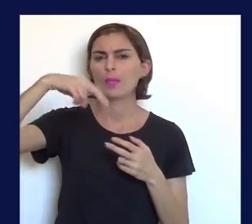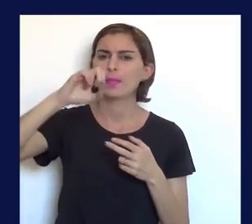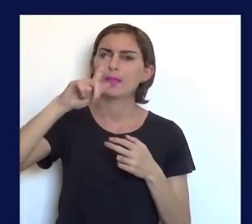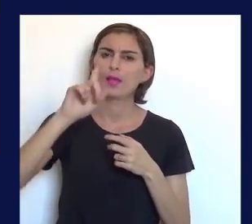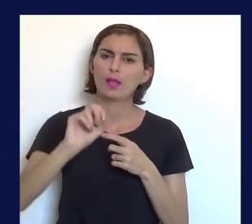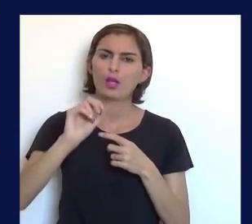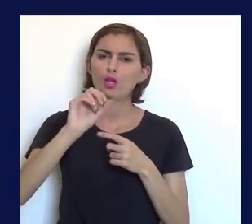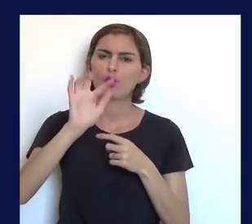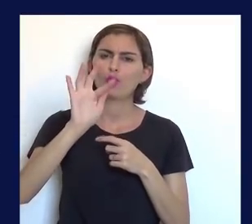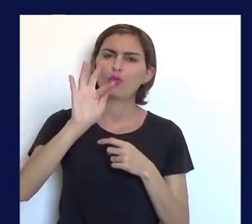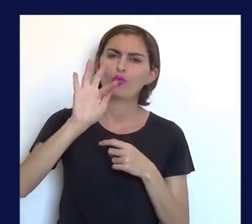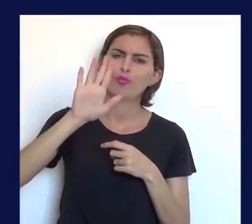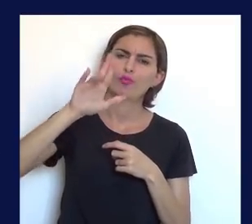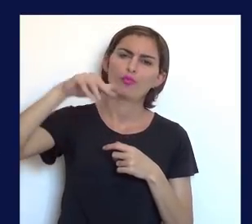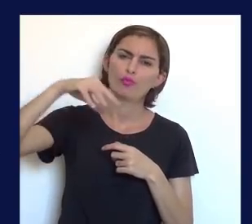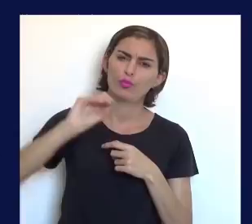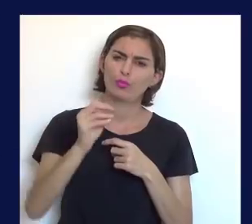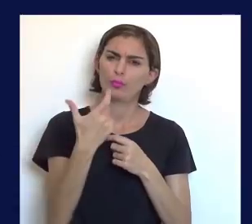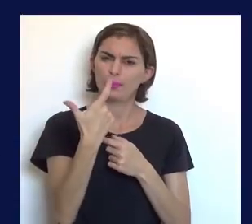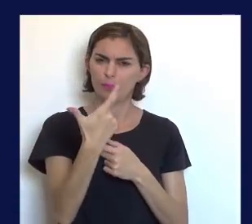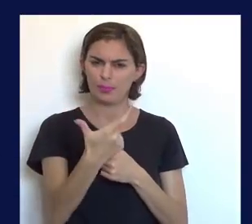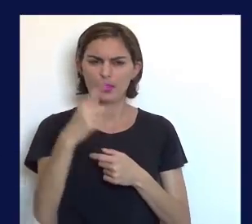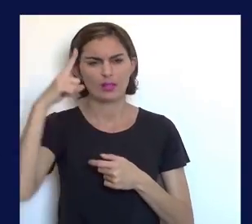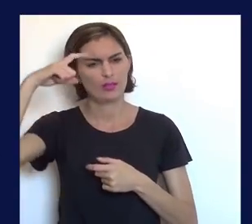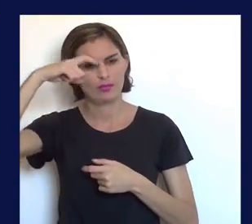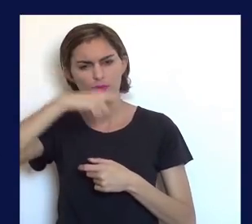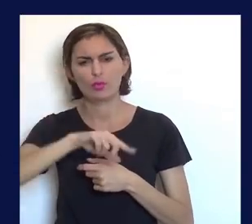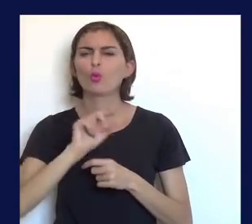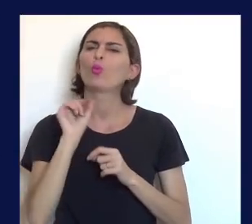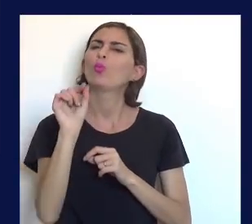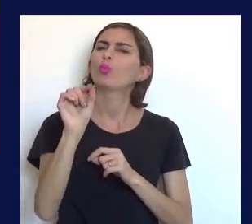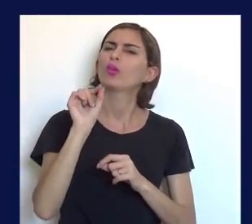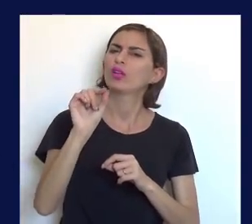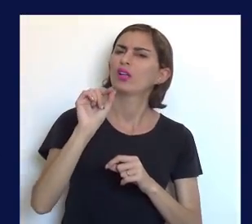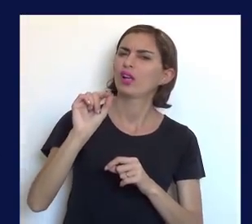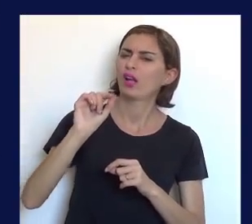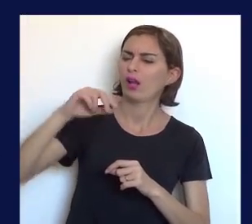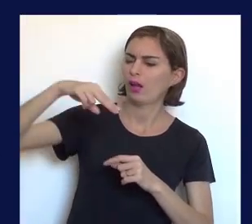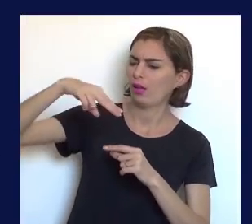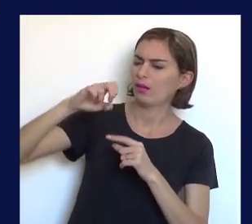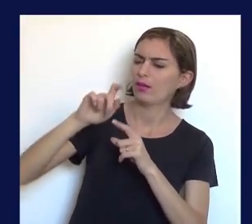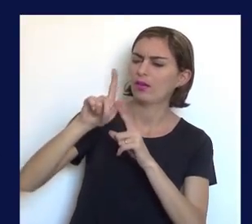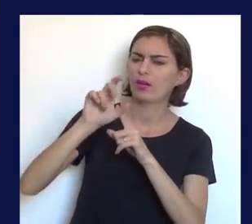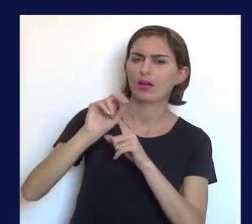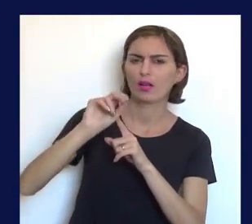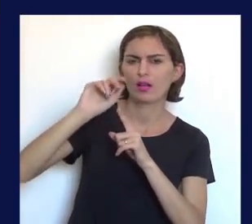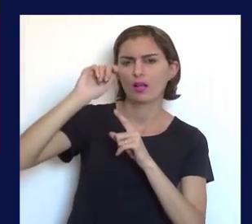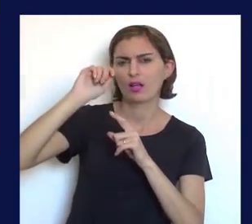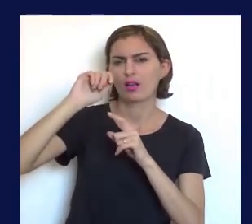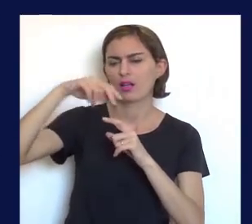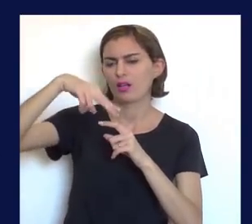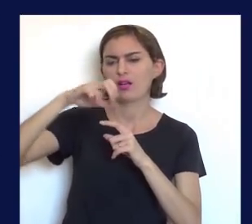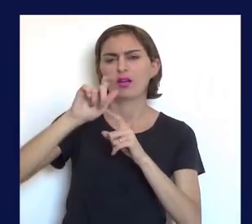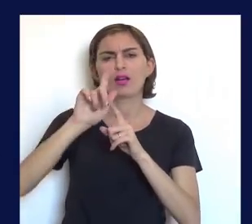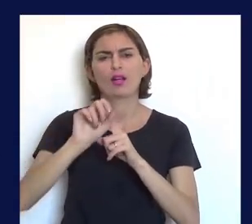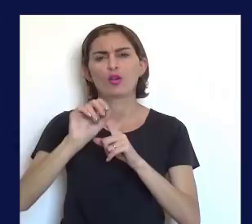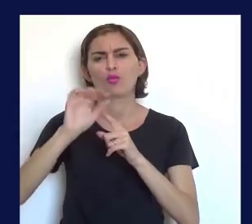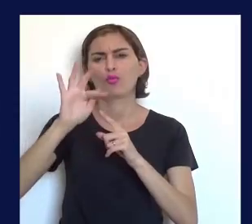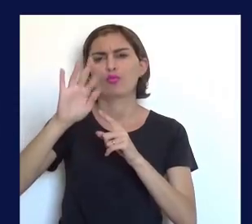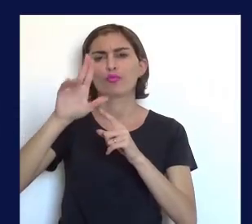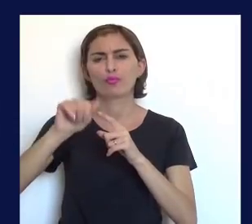fumo. Lá vem Flávio novamente com palavras difíceis. O que é negro de fumo? Também conhecido na química